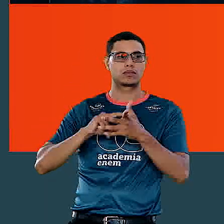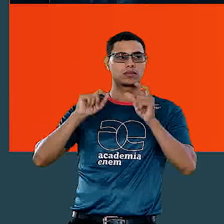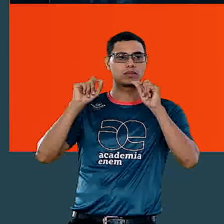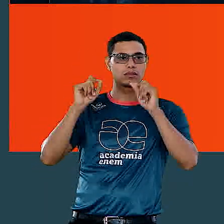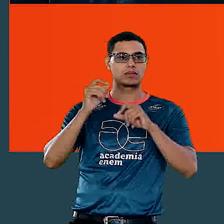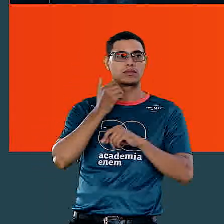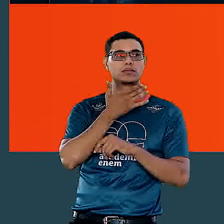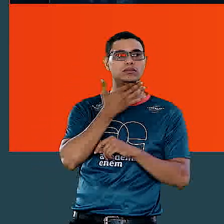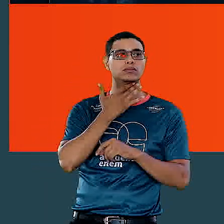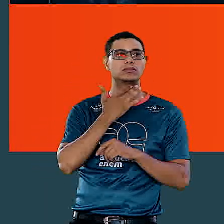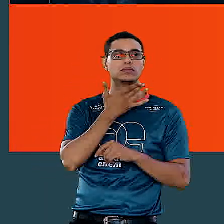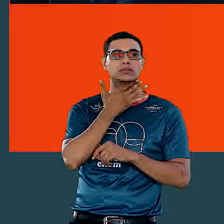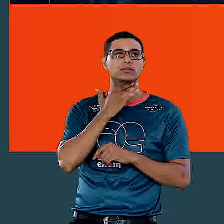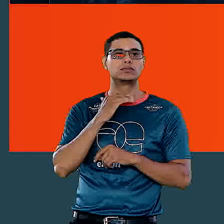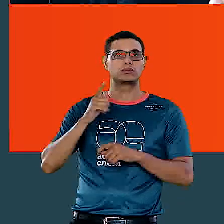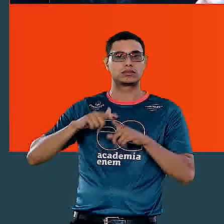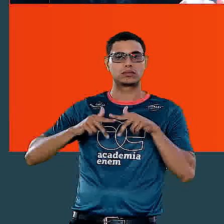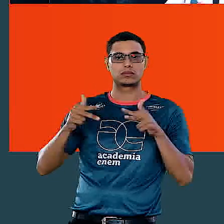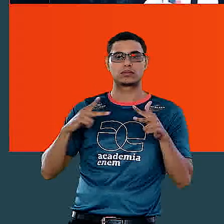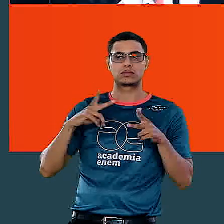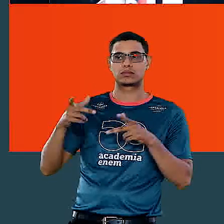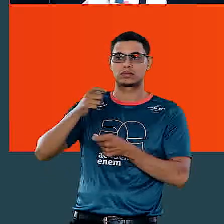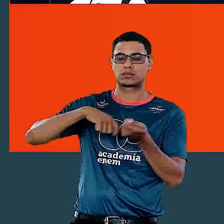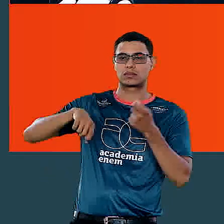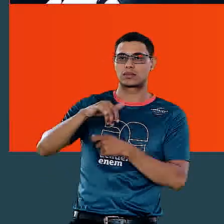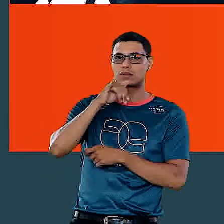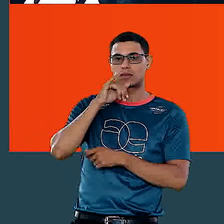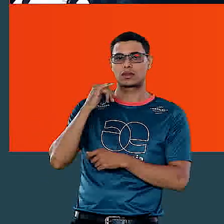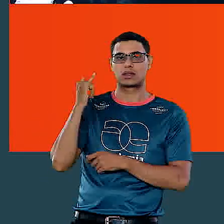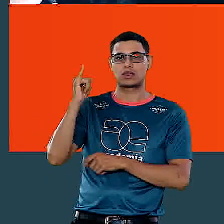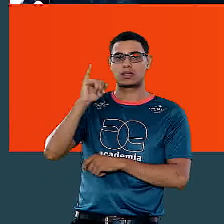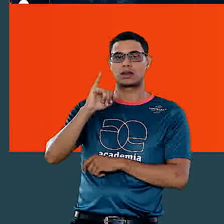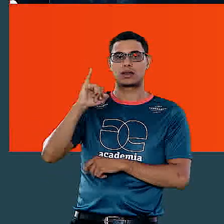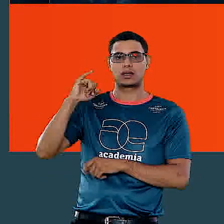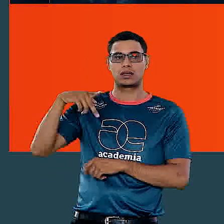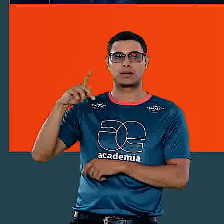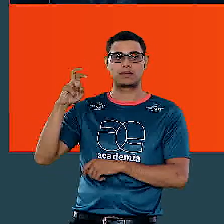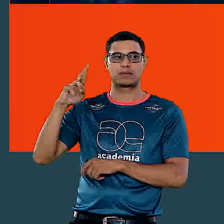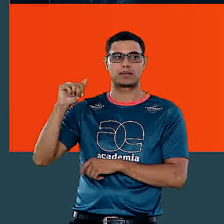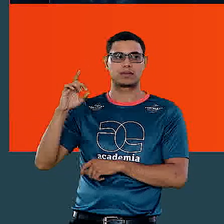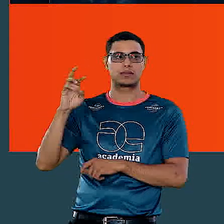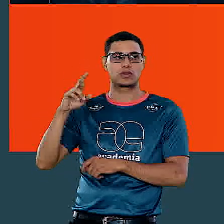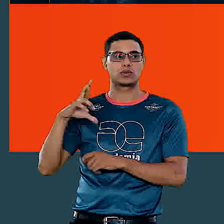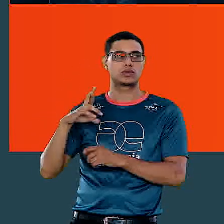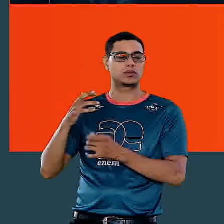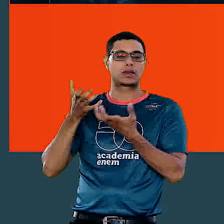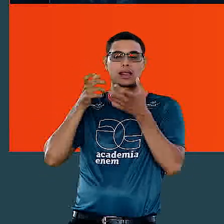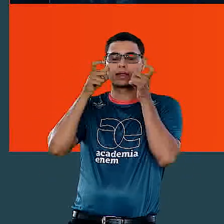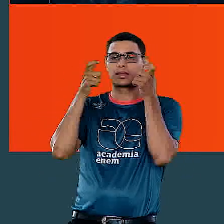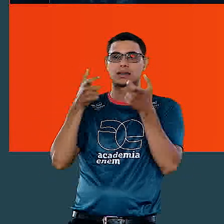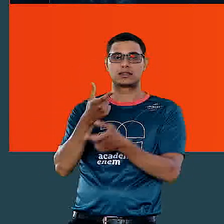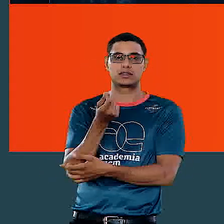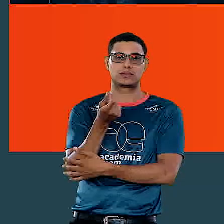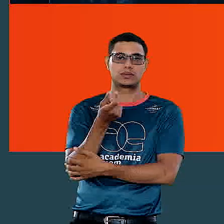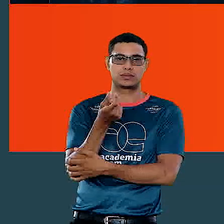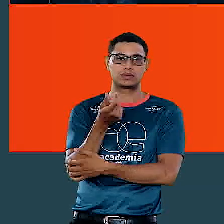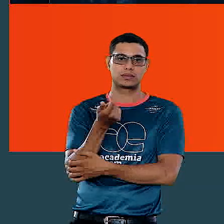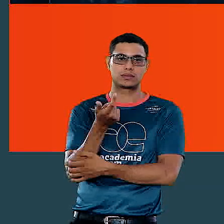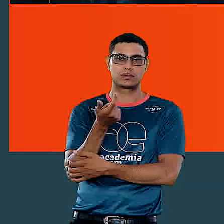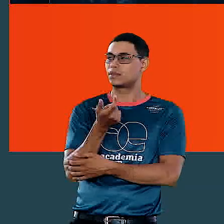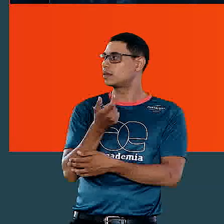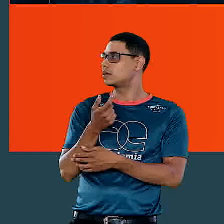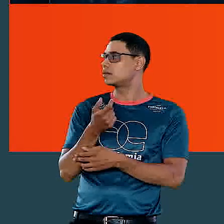as trocas comerciais. Macho, o imperador só quer saber do money caindo. Só quer saber do